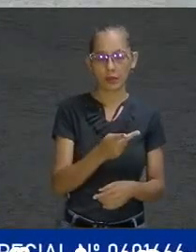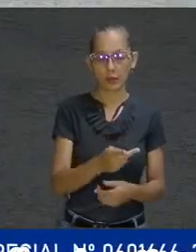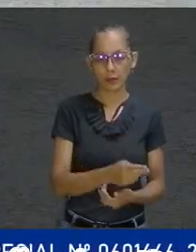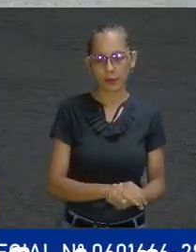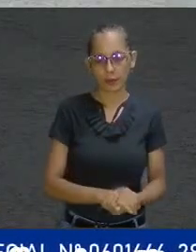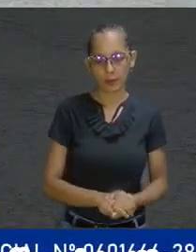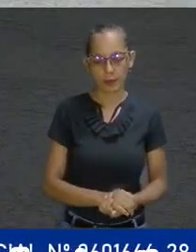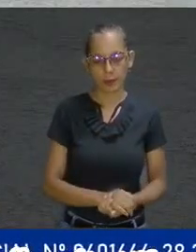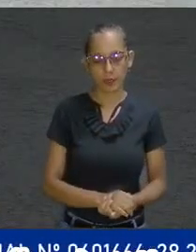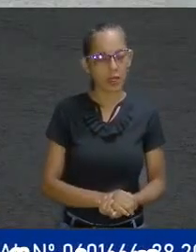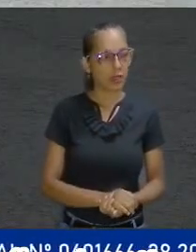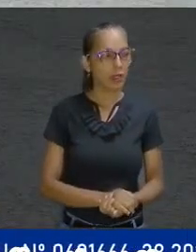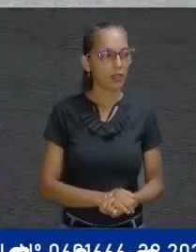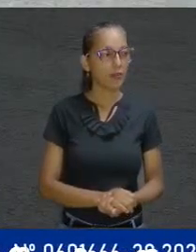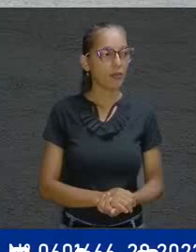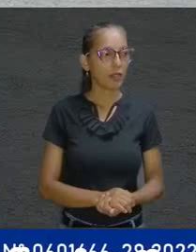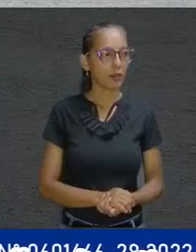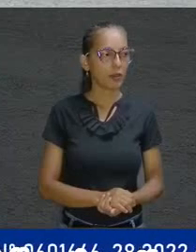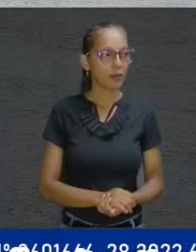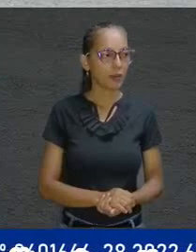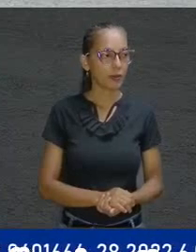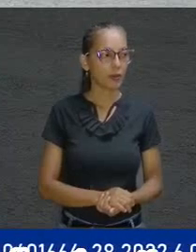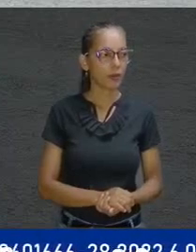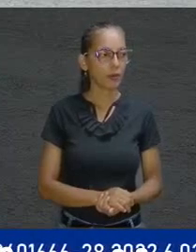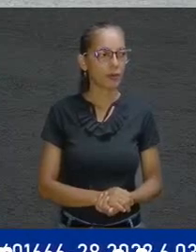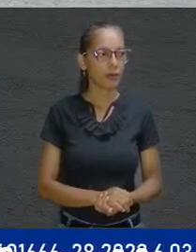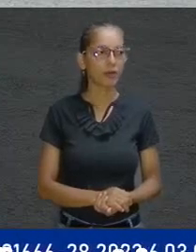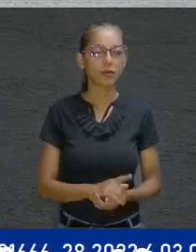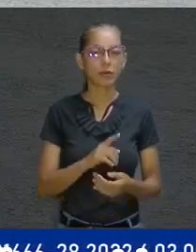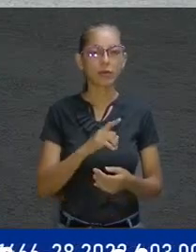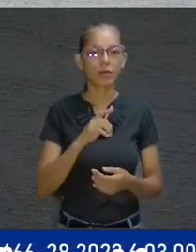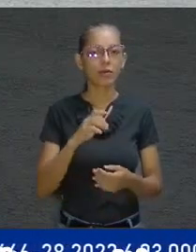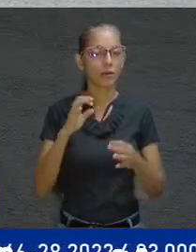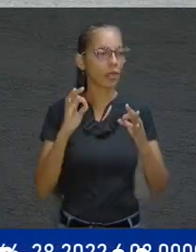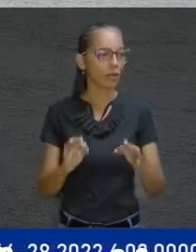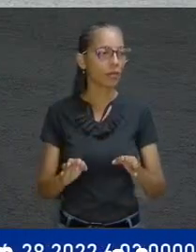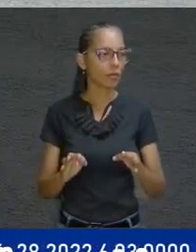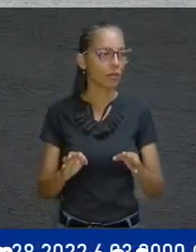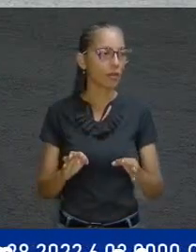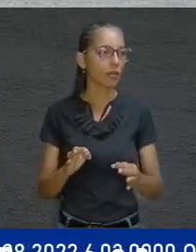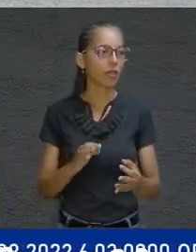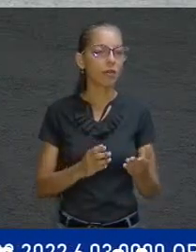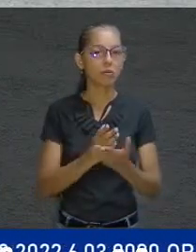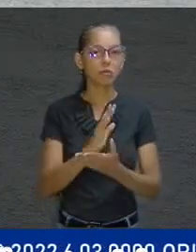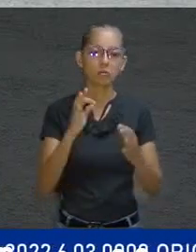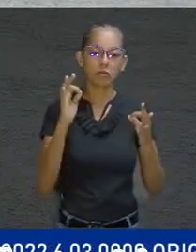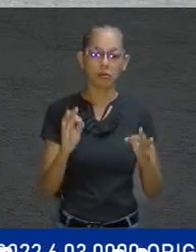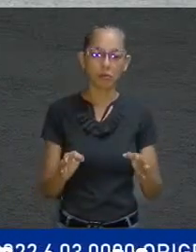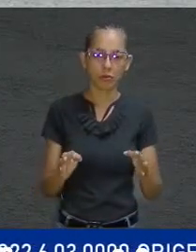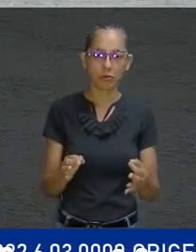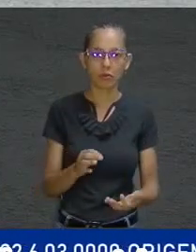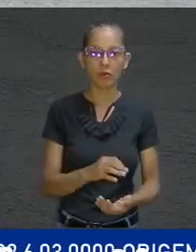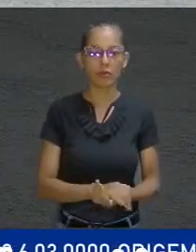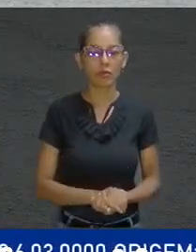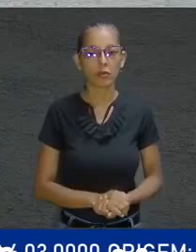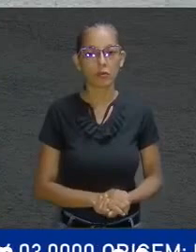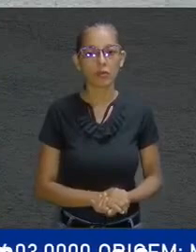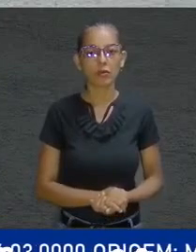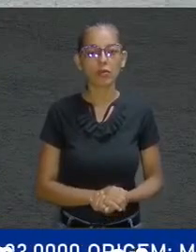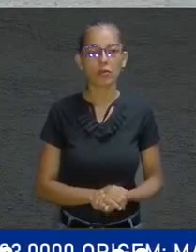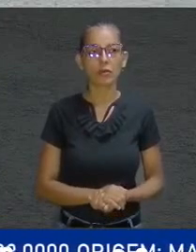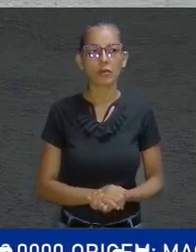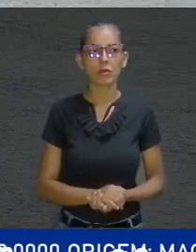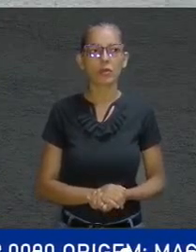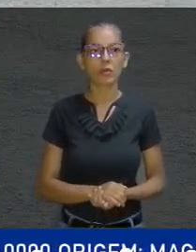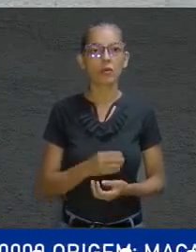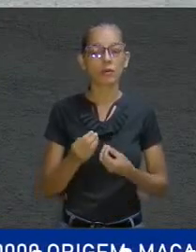dos representados, as sanções do artigo 41 caput da Lei das Eleições e a procedência da representação